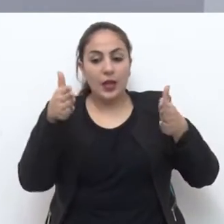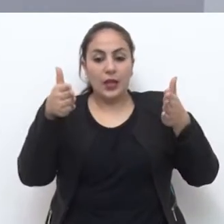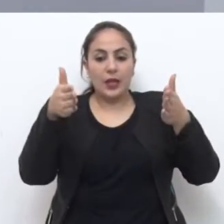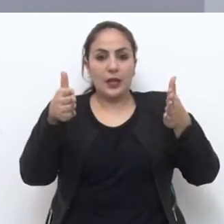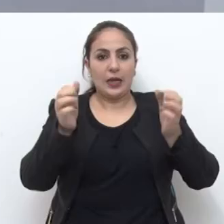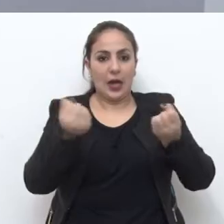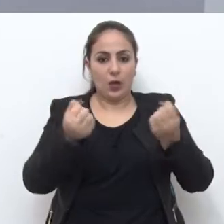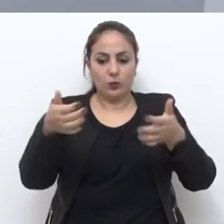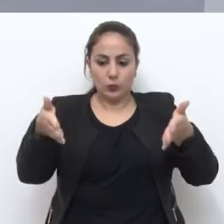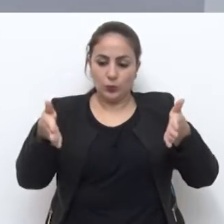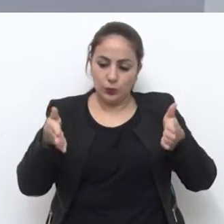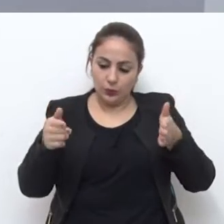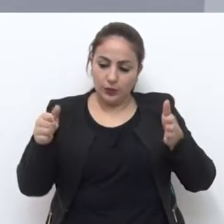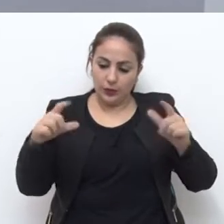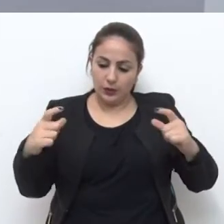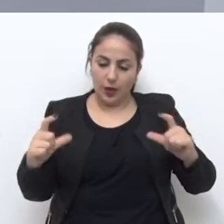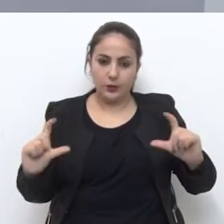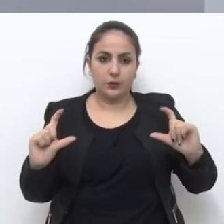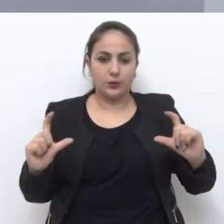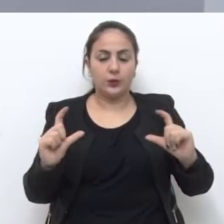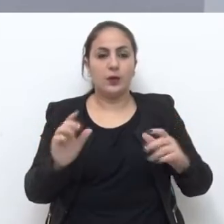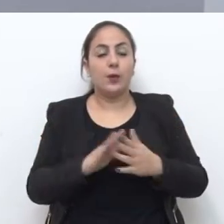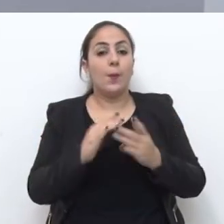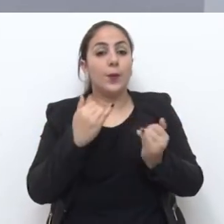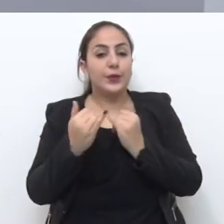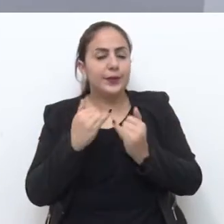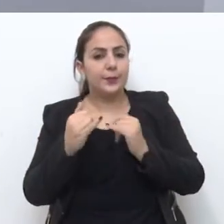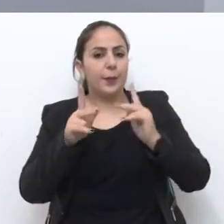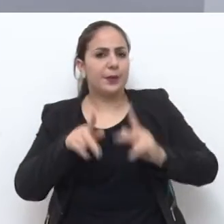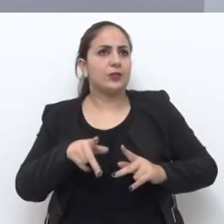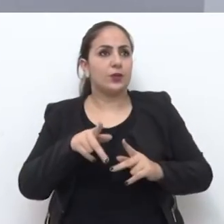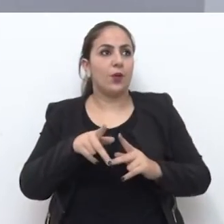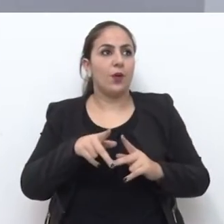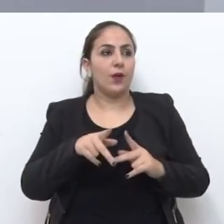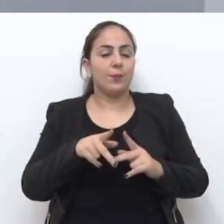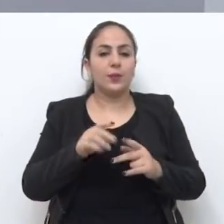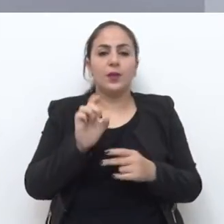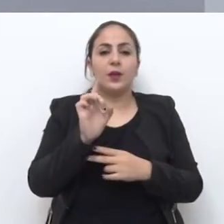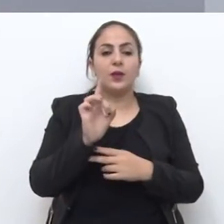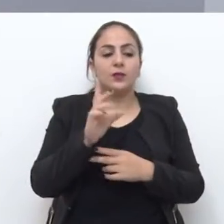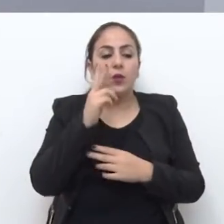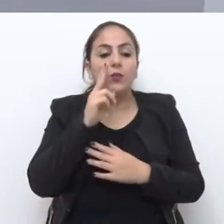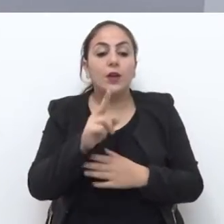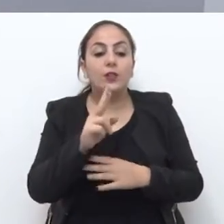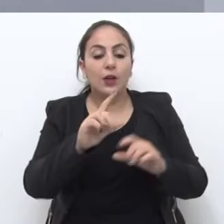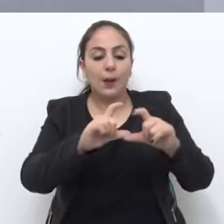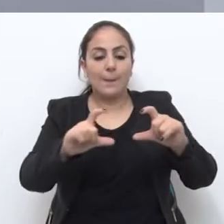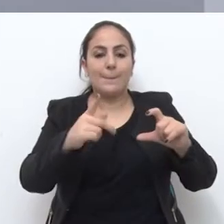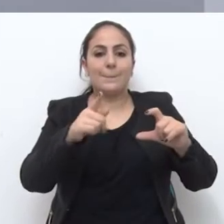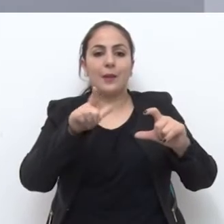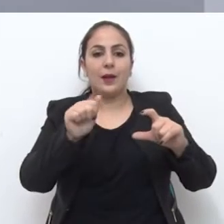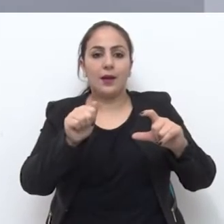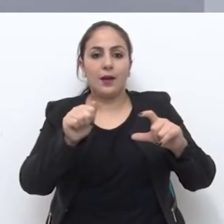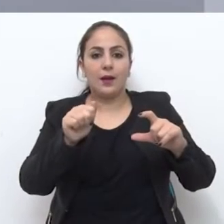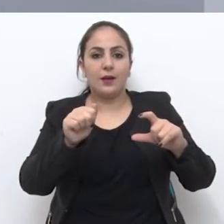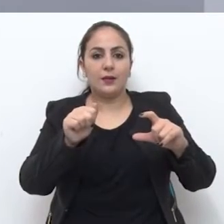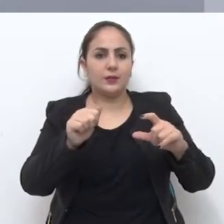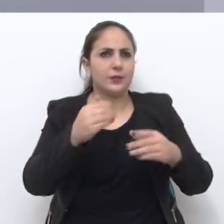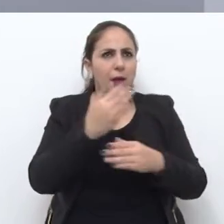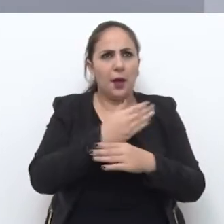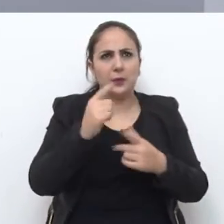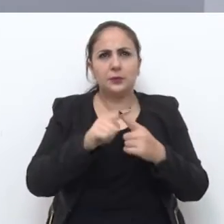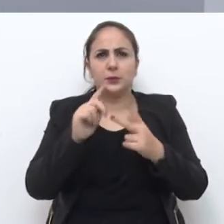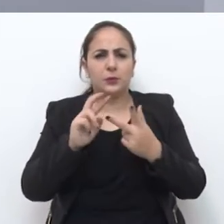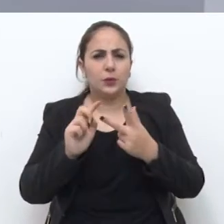maior, para que a pessoa não identifique o táxi ou a lotação ou o ônibus pela placa, e sim por esse número, né? Porque quando ele